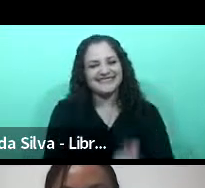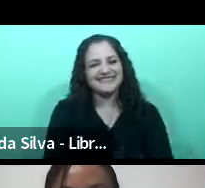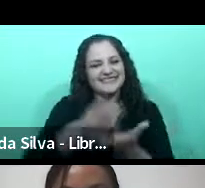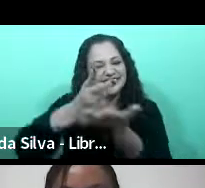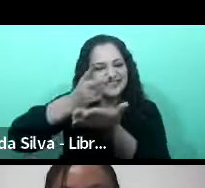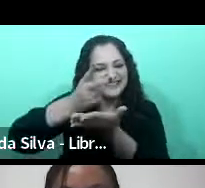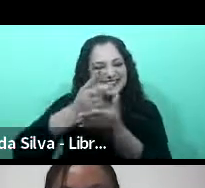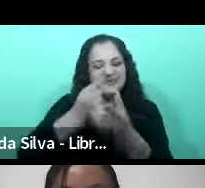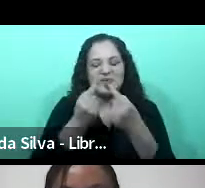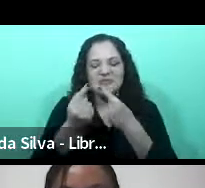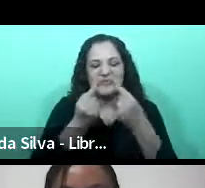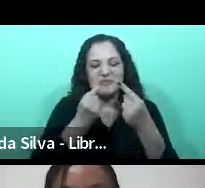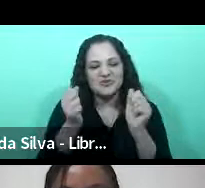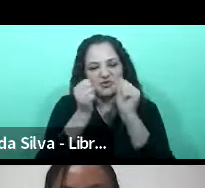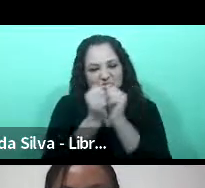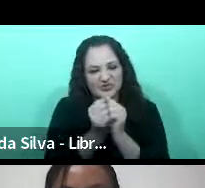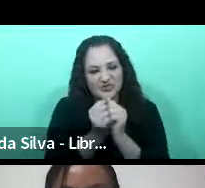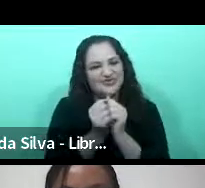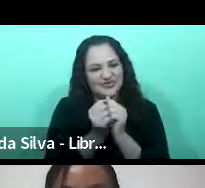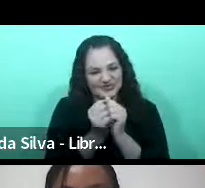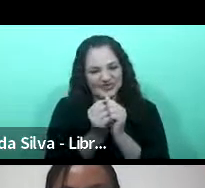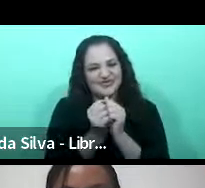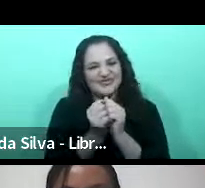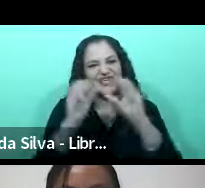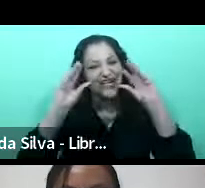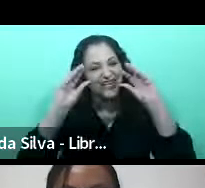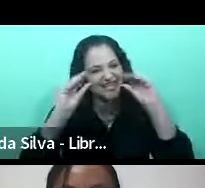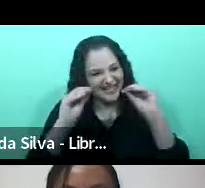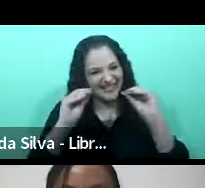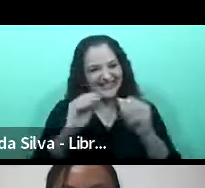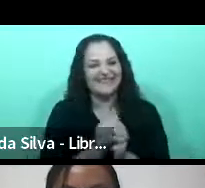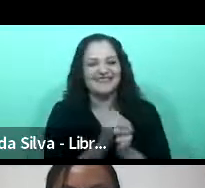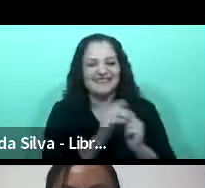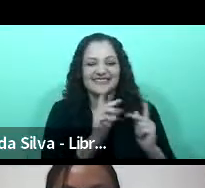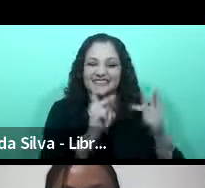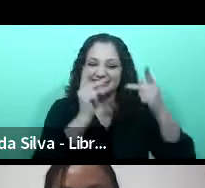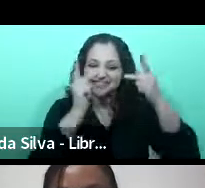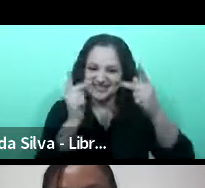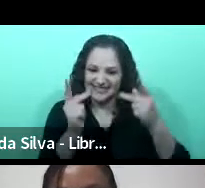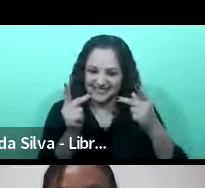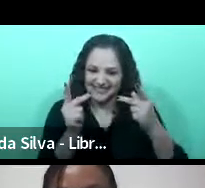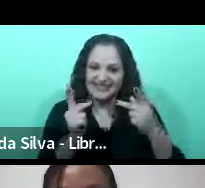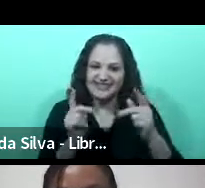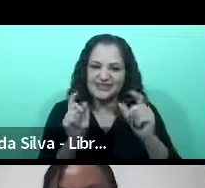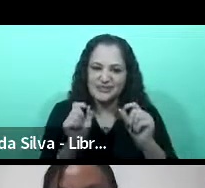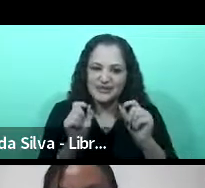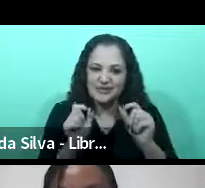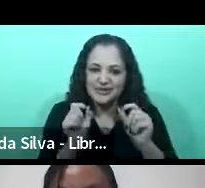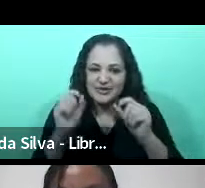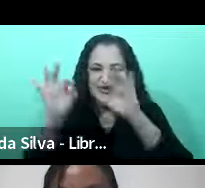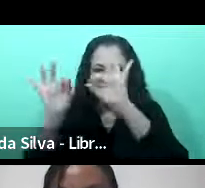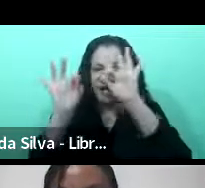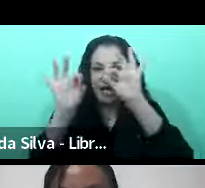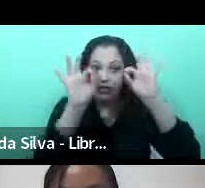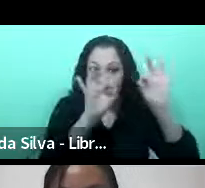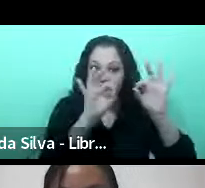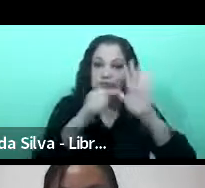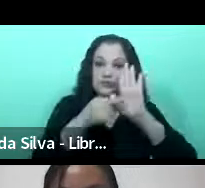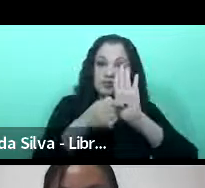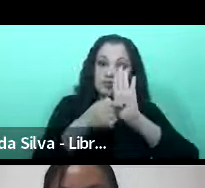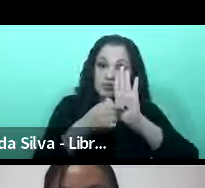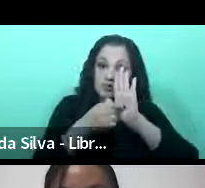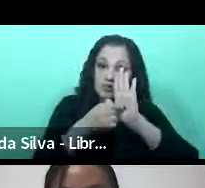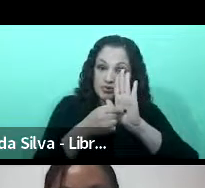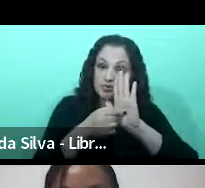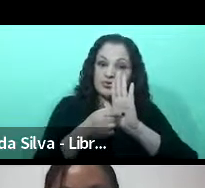continuar dialogando conosco durante toda essa noite. Visite o nosso Padlet, assista as